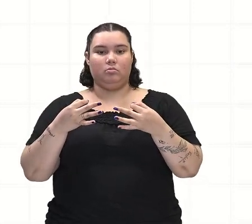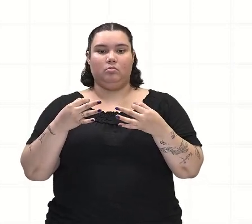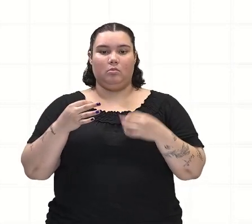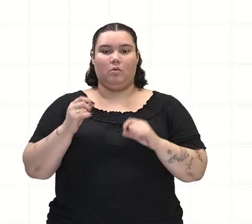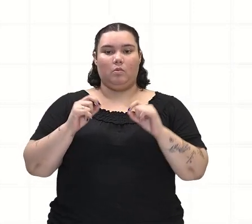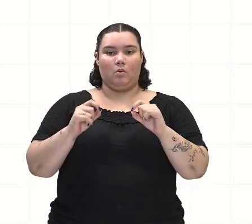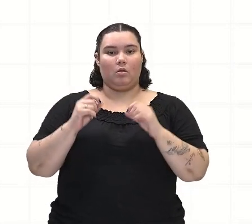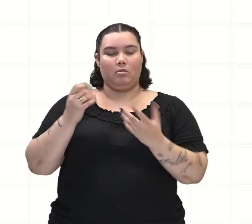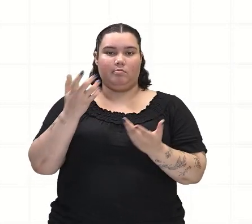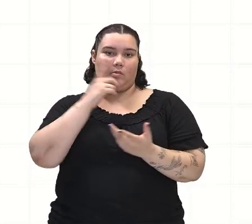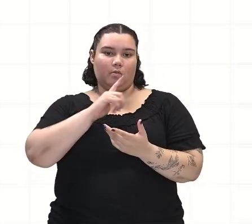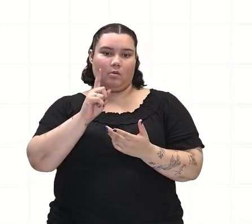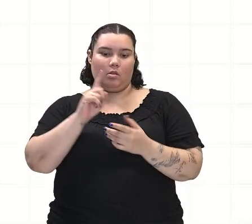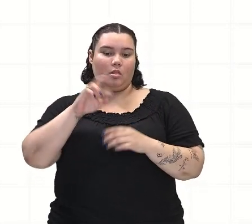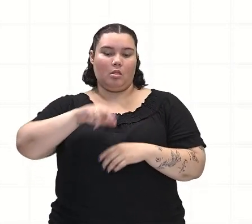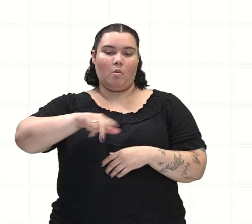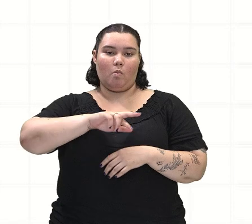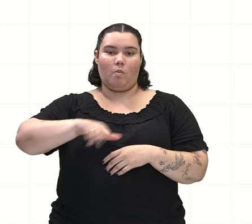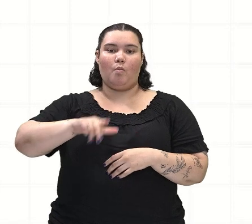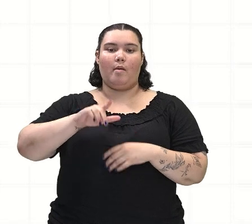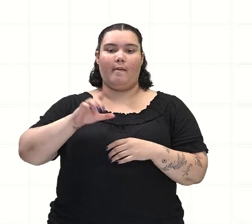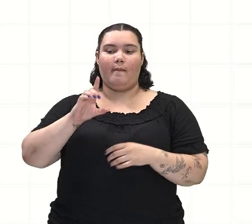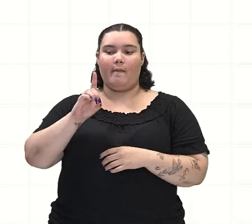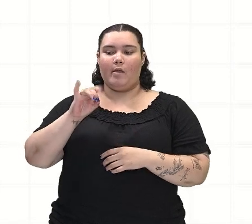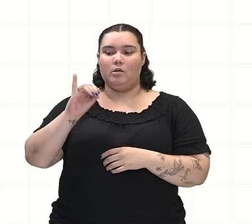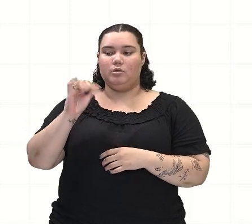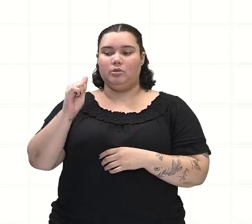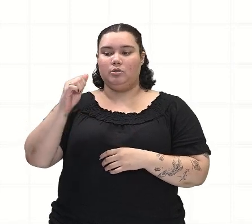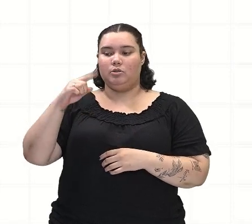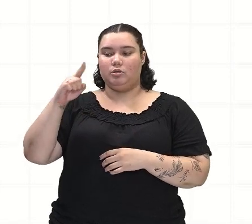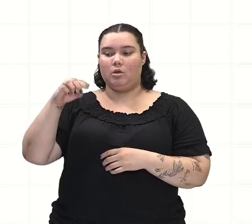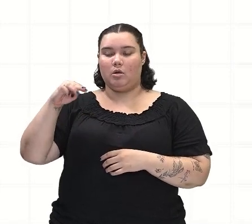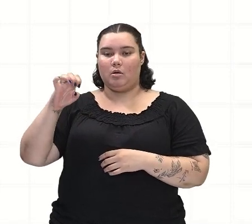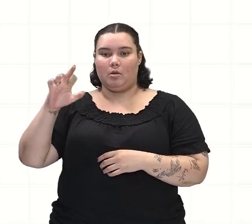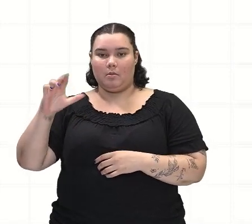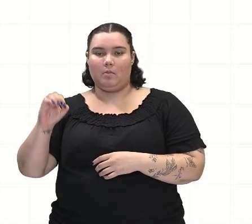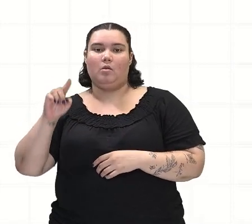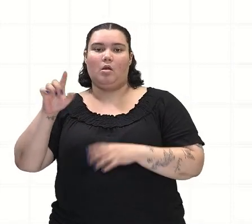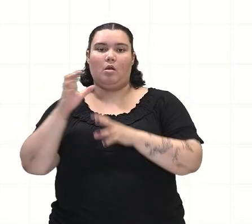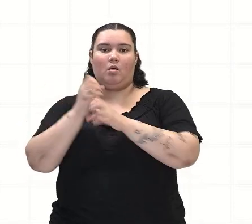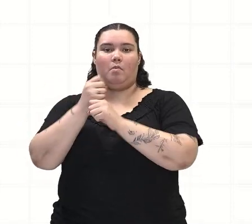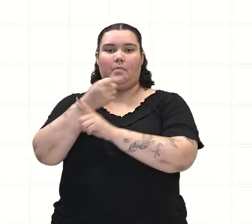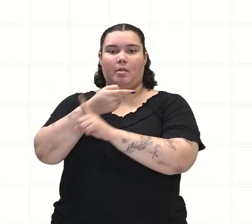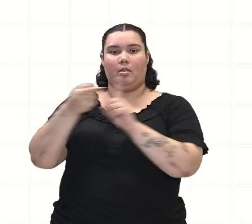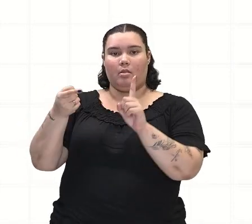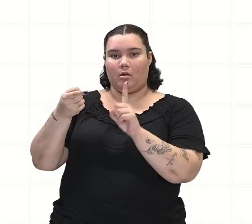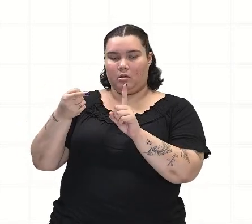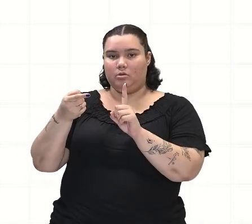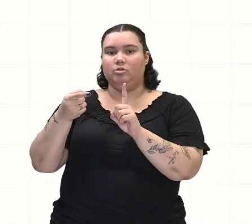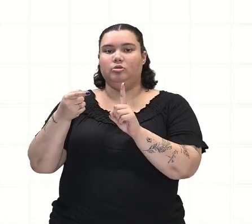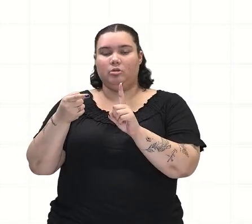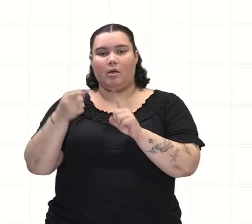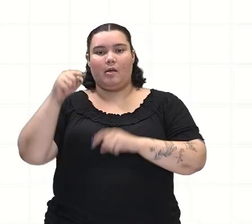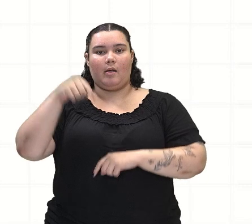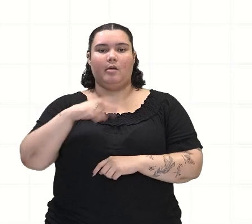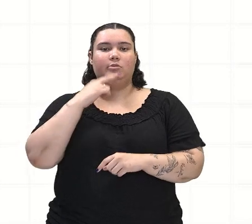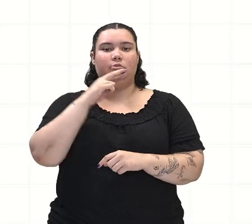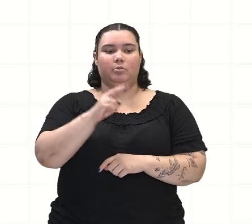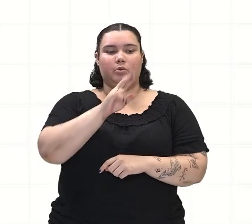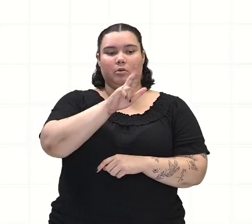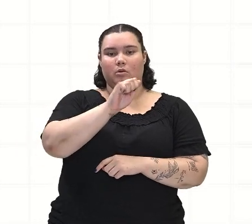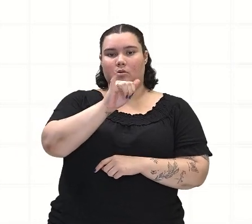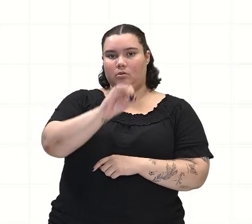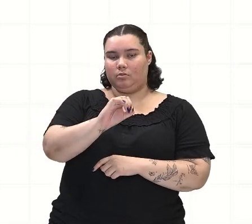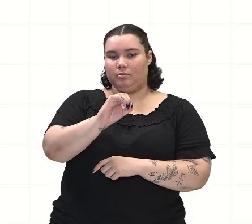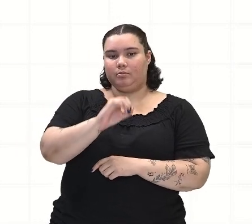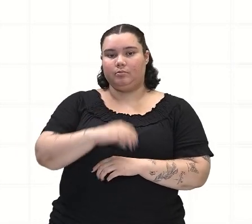é diâmetro, é raio. Mas se ele fornecer o diâmetro, você calcula aí a metade desse diâmetro, que vai ser o próprio